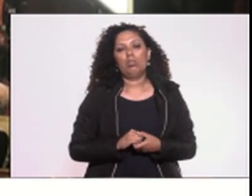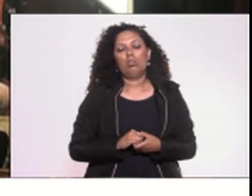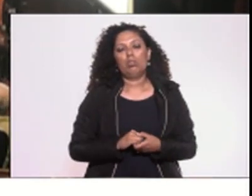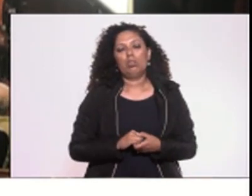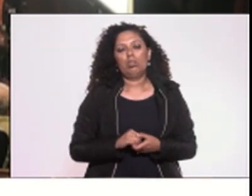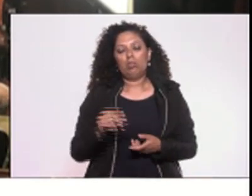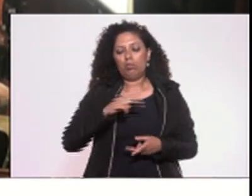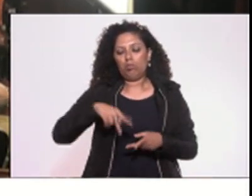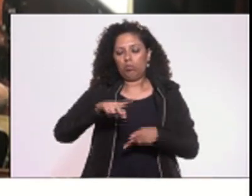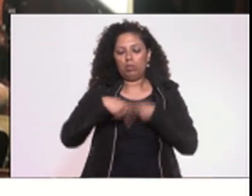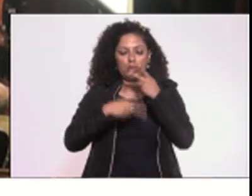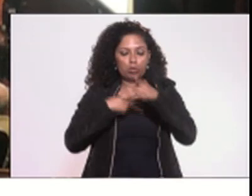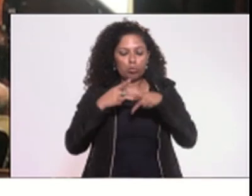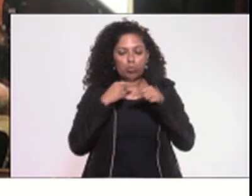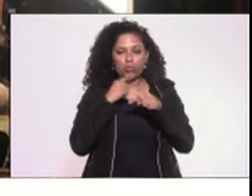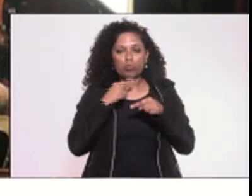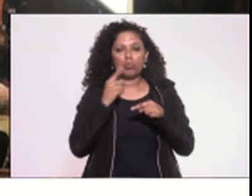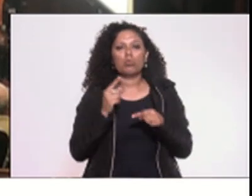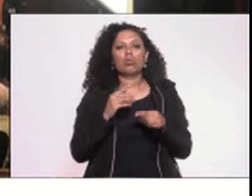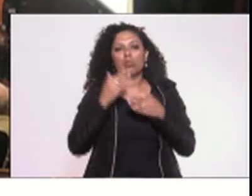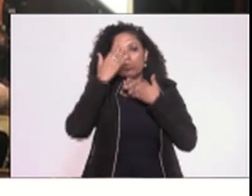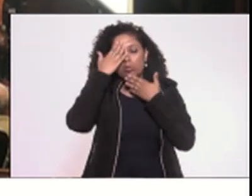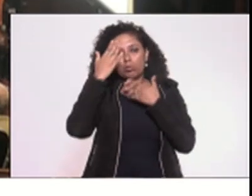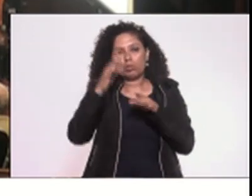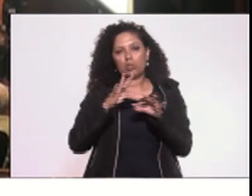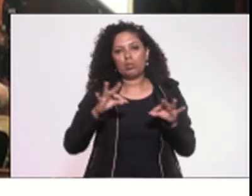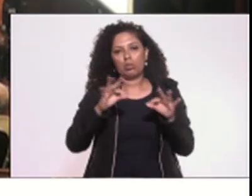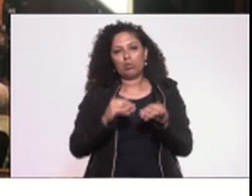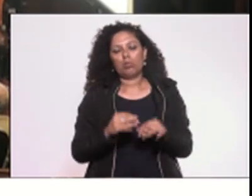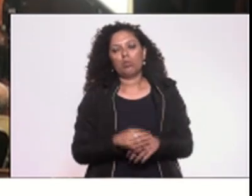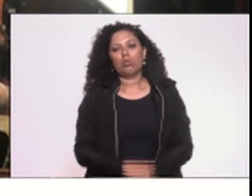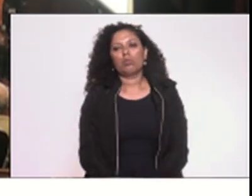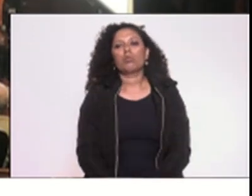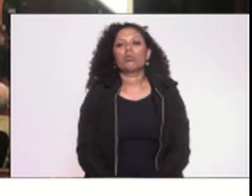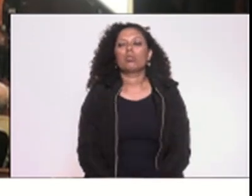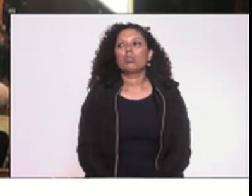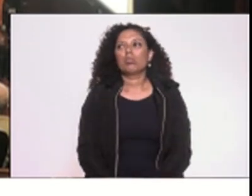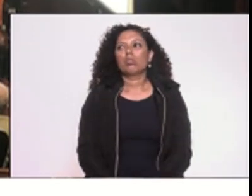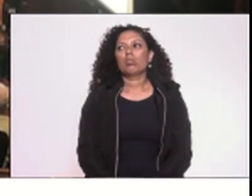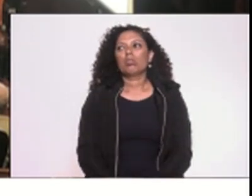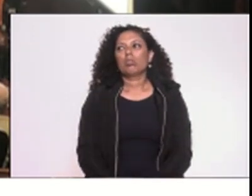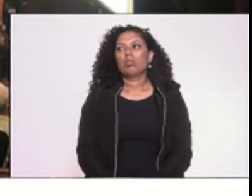precisa do que a gente tem que apresentar. Muito obrigado a vocês.